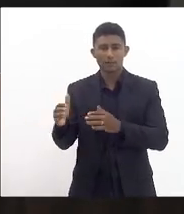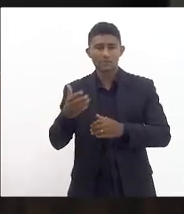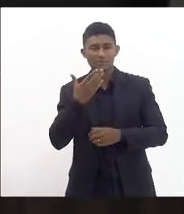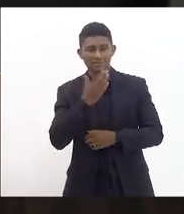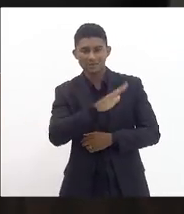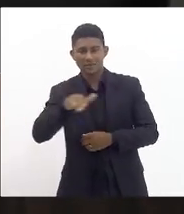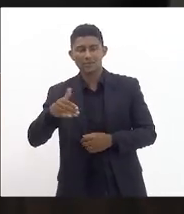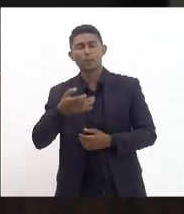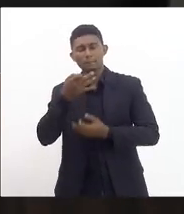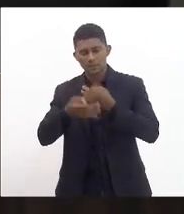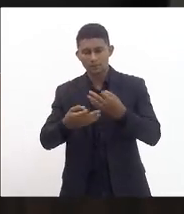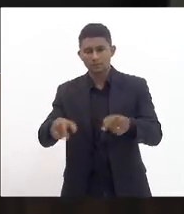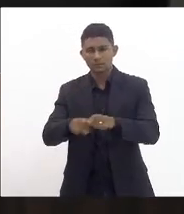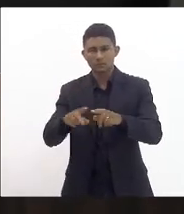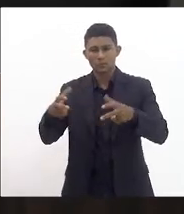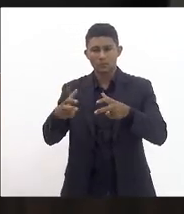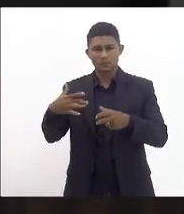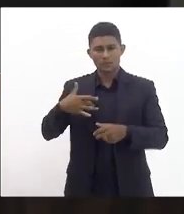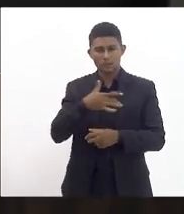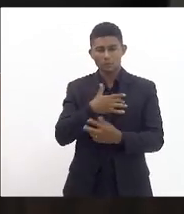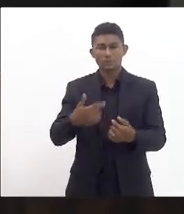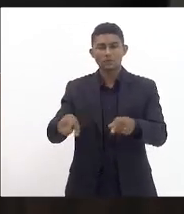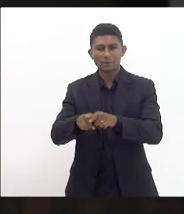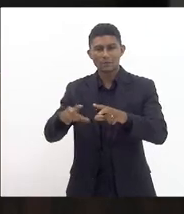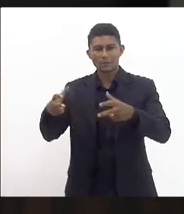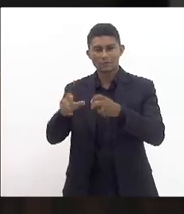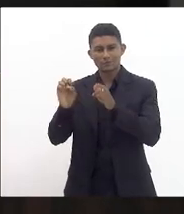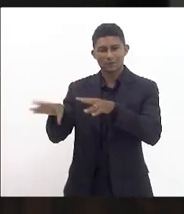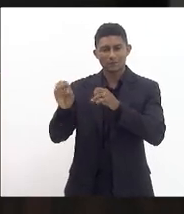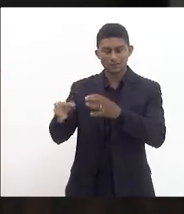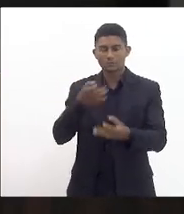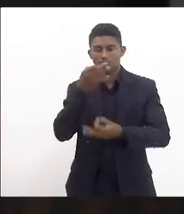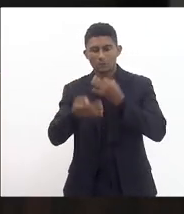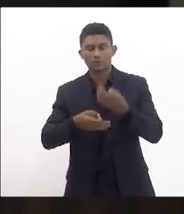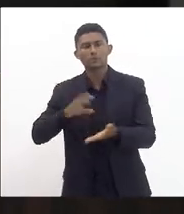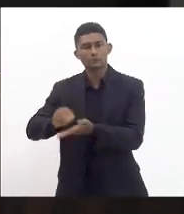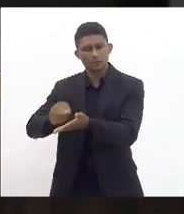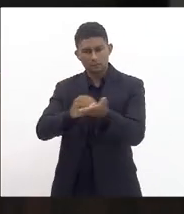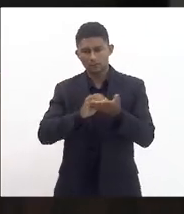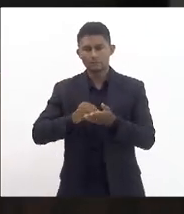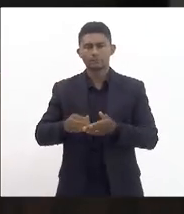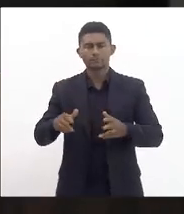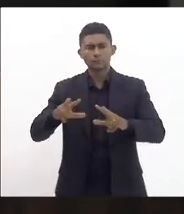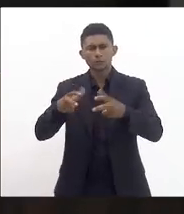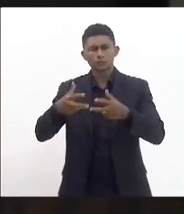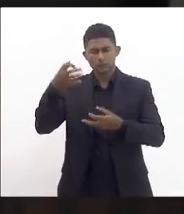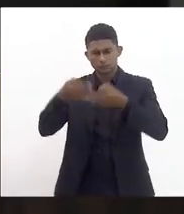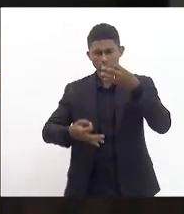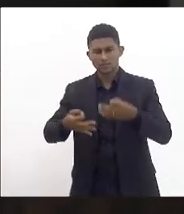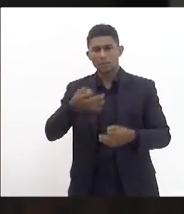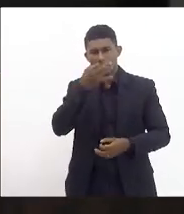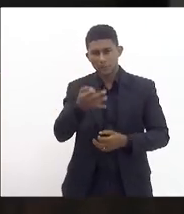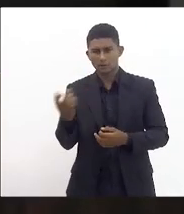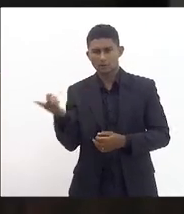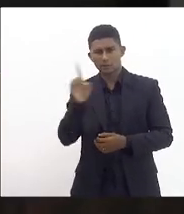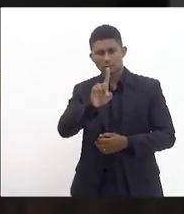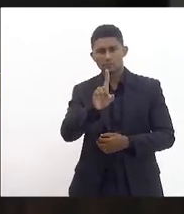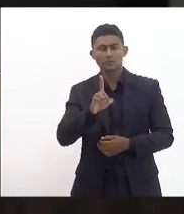da educação e orçamento, às emendas de plenário. Para emitir parecer pela Comissão de Constituição e Justiça, deputado Márcio Pacheco.